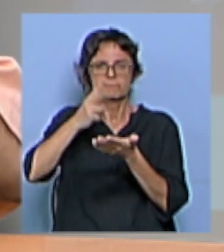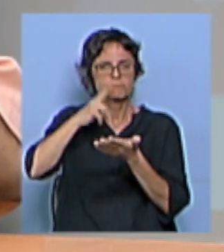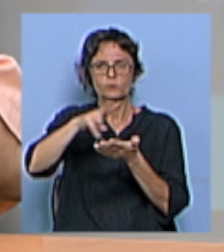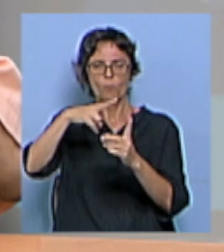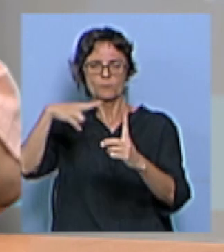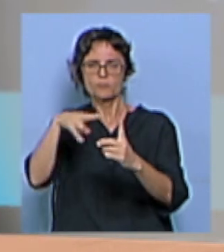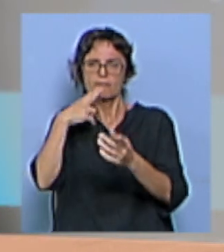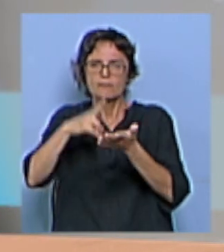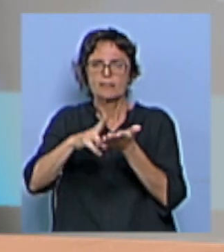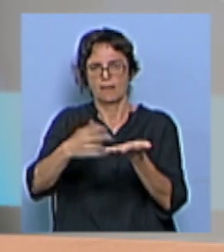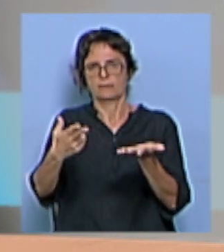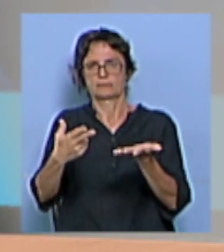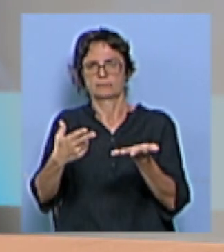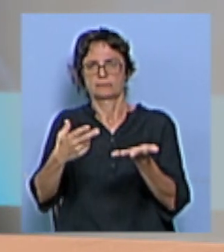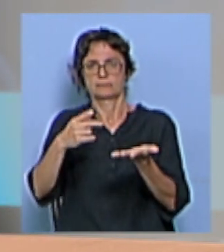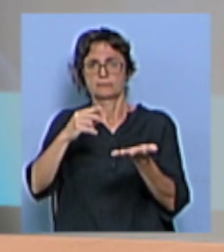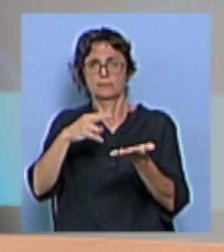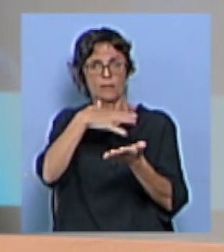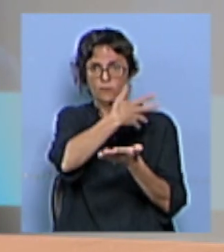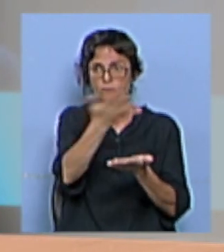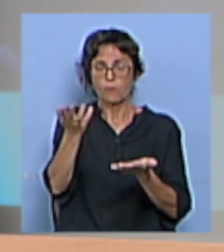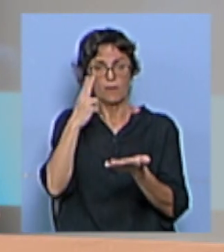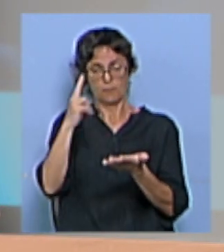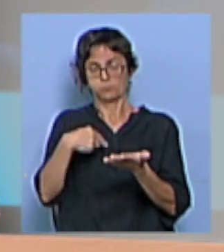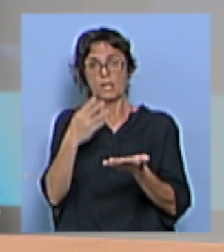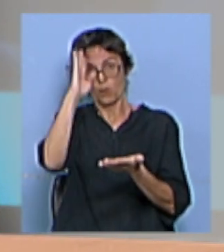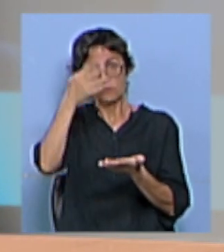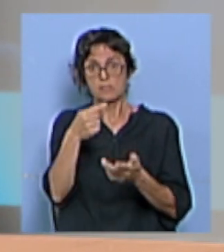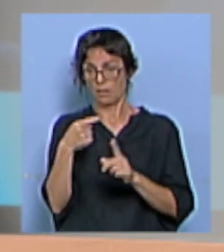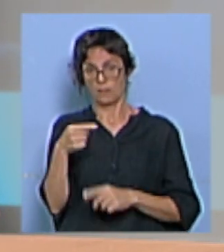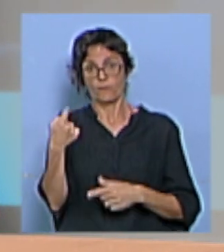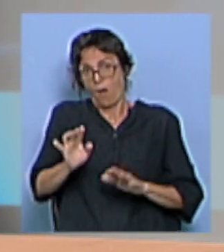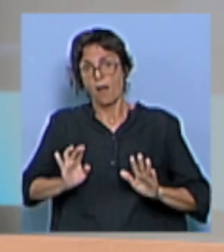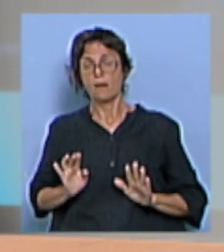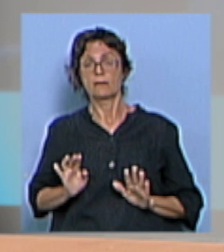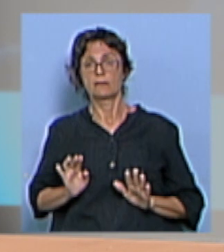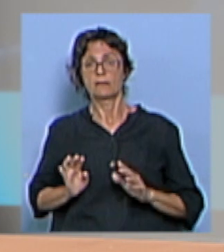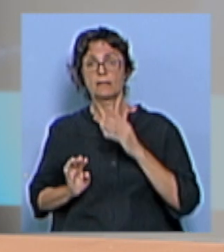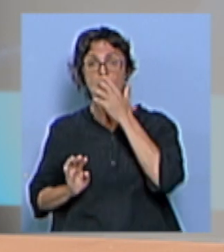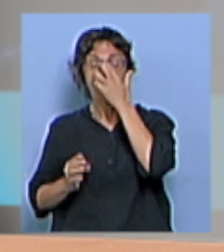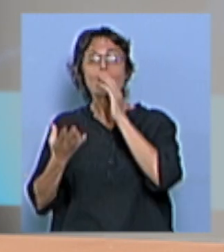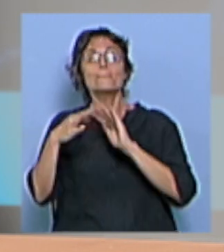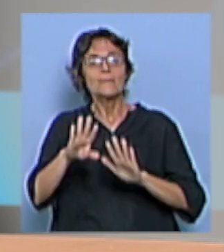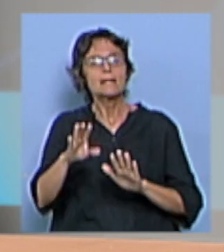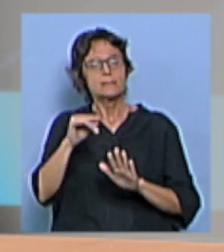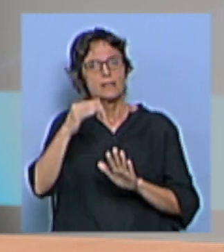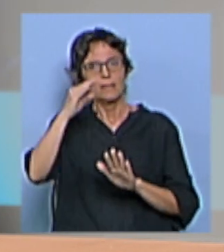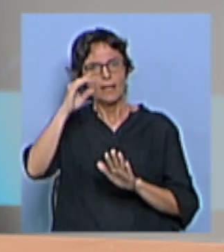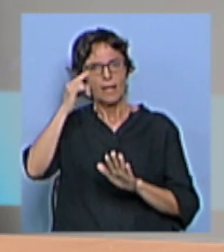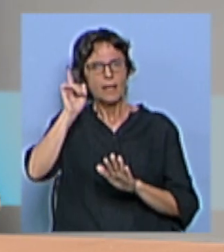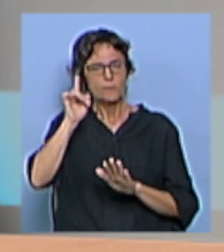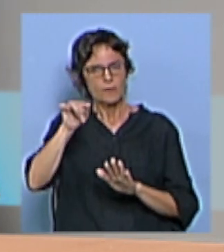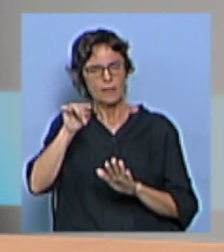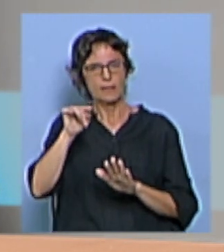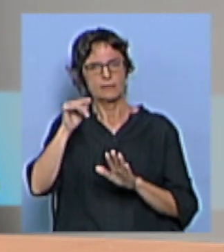mim próprio. Ser realista. Portanto, saber que o negativo existe. Por outro lado, devemos aprender a viver com o negativo